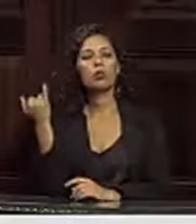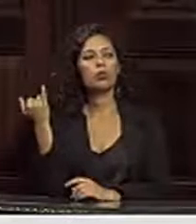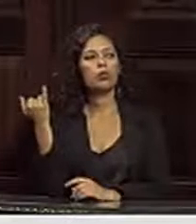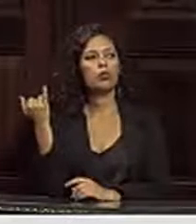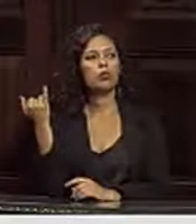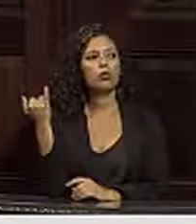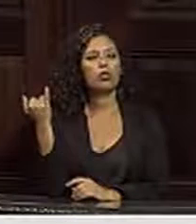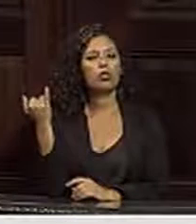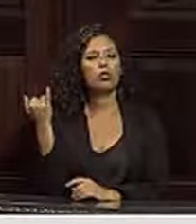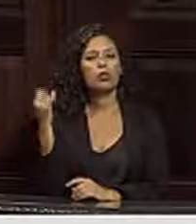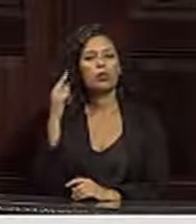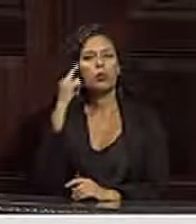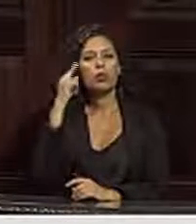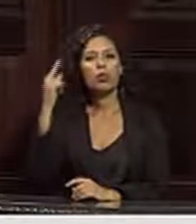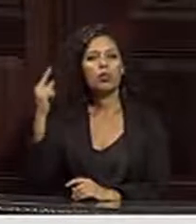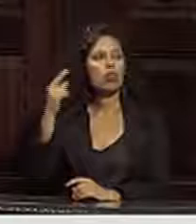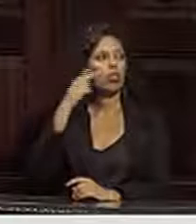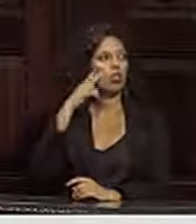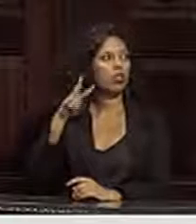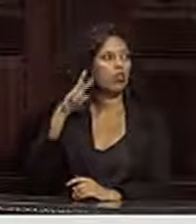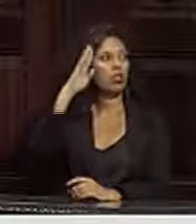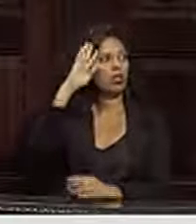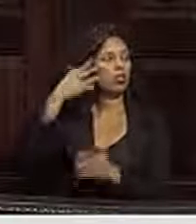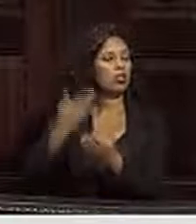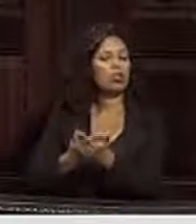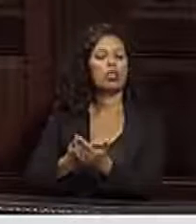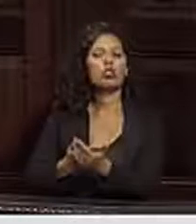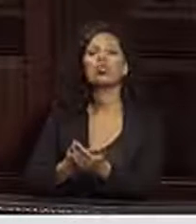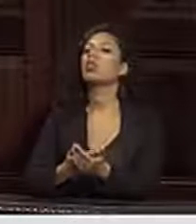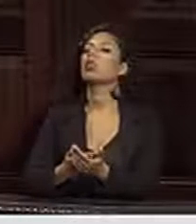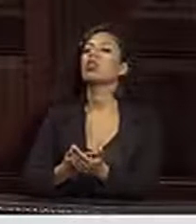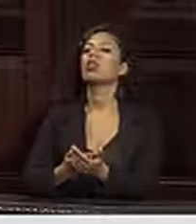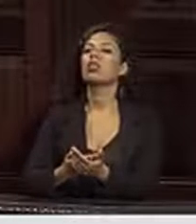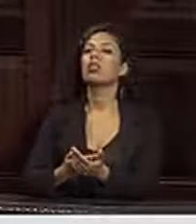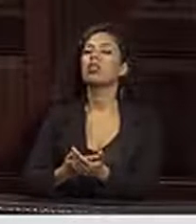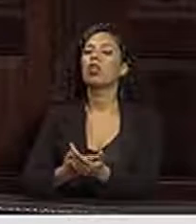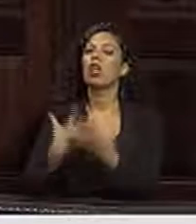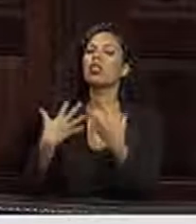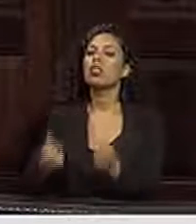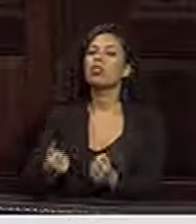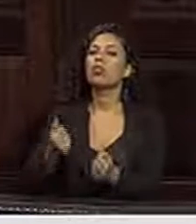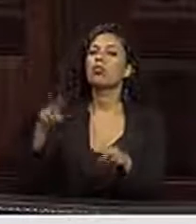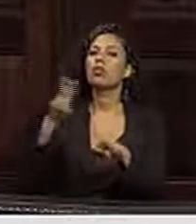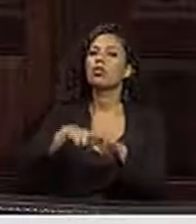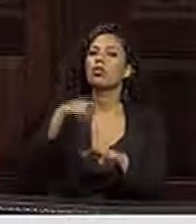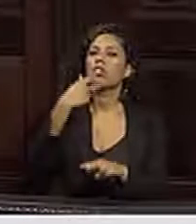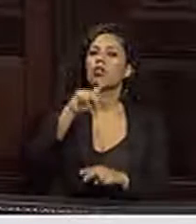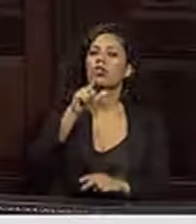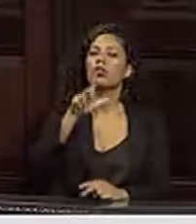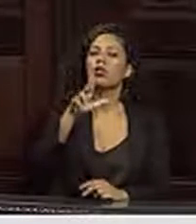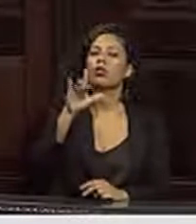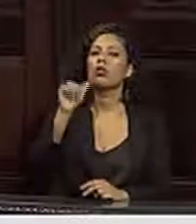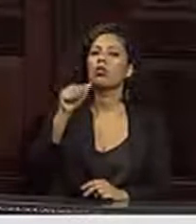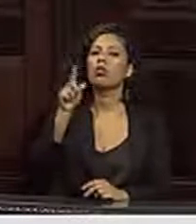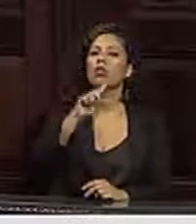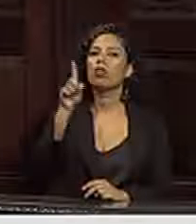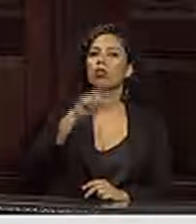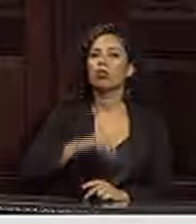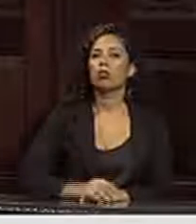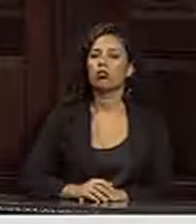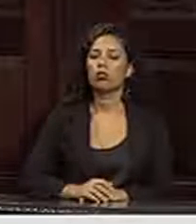não acreditamos que com a prisão do Lula, o interesse